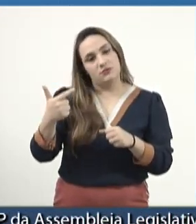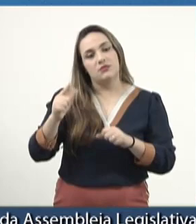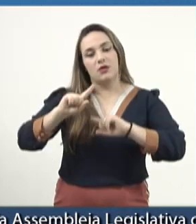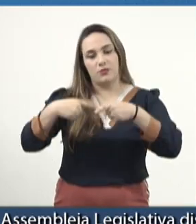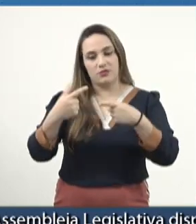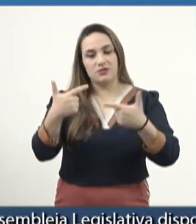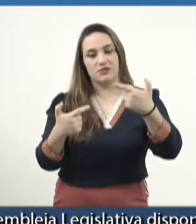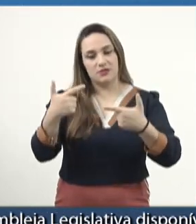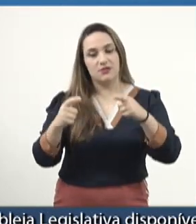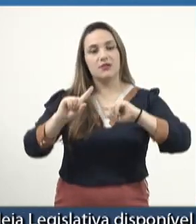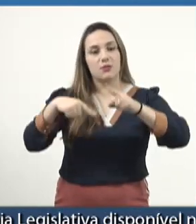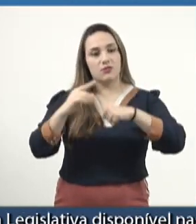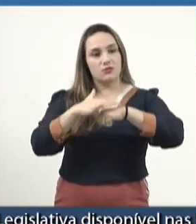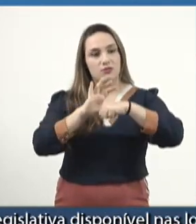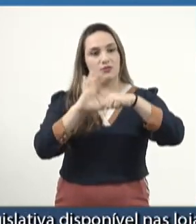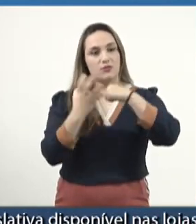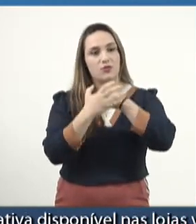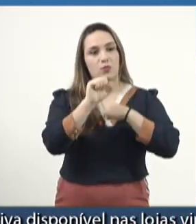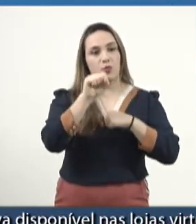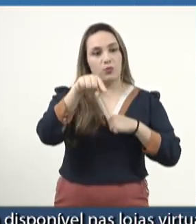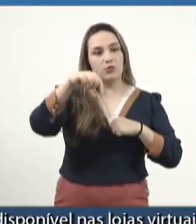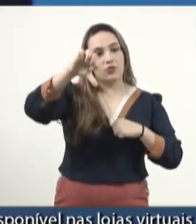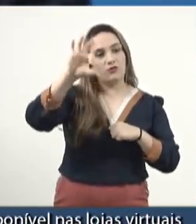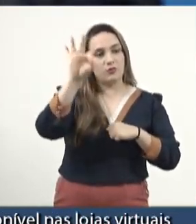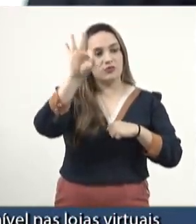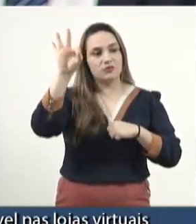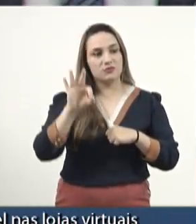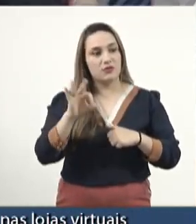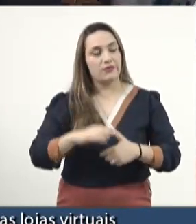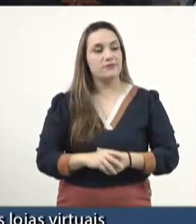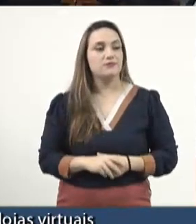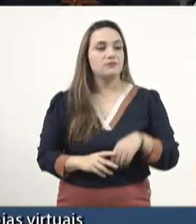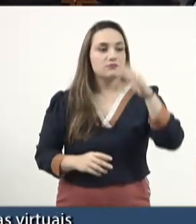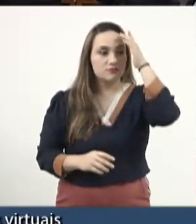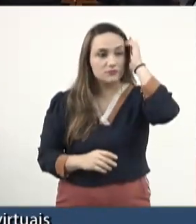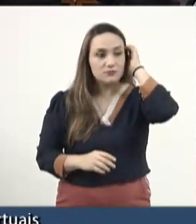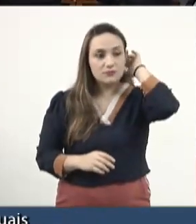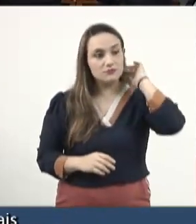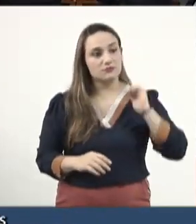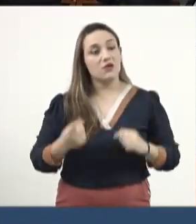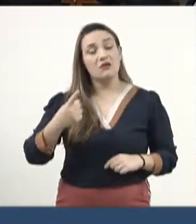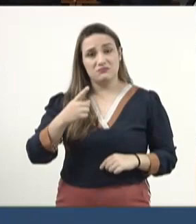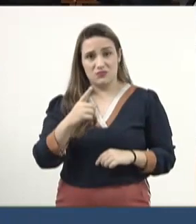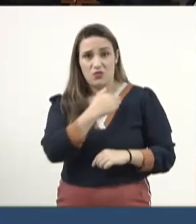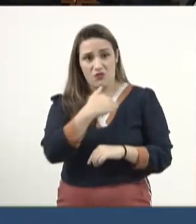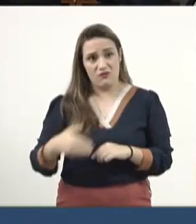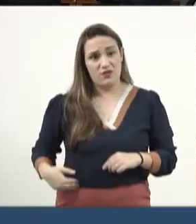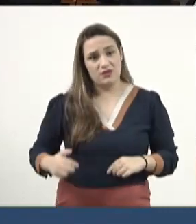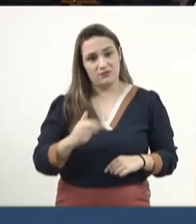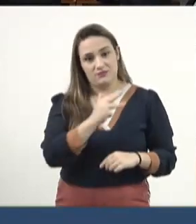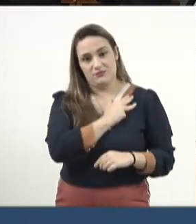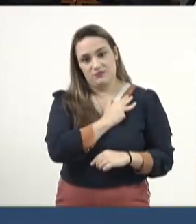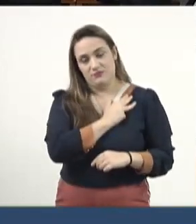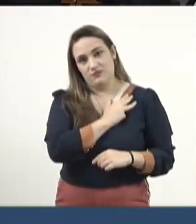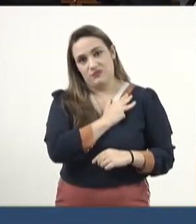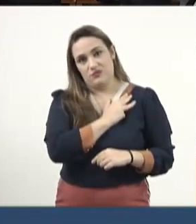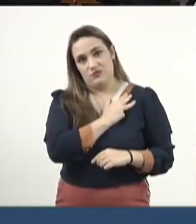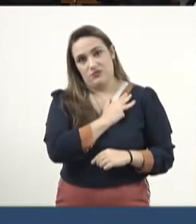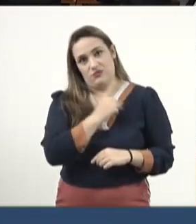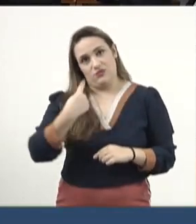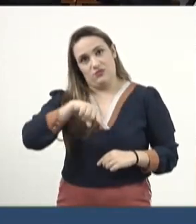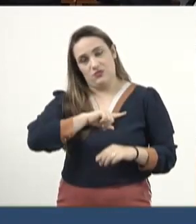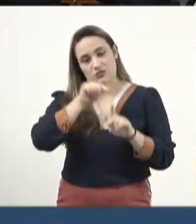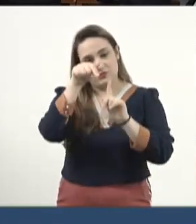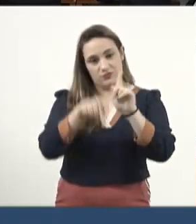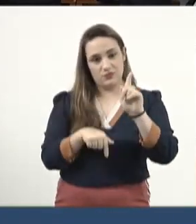guerra e após a pandemia, 8,9% de desemprego. No governo Lula, nós chegamos a 4%. Então, não é o menor índice